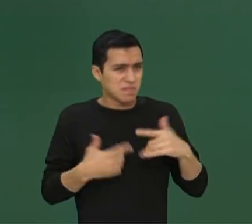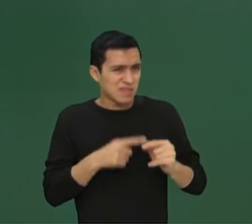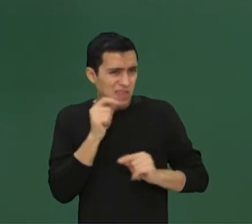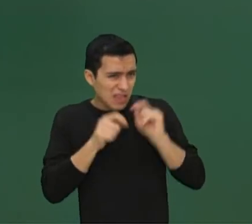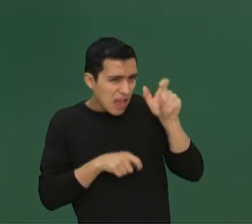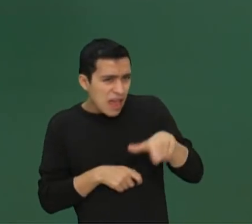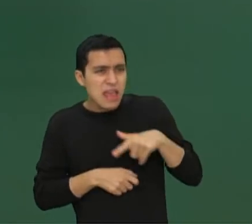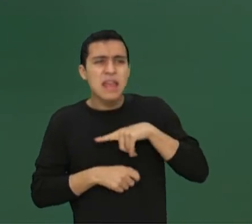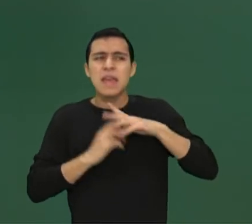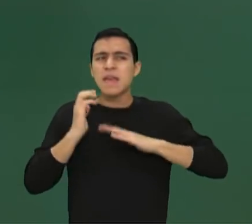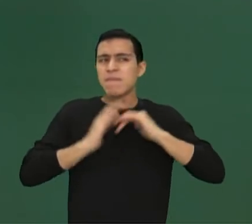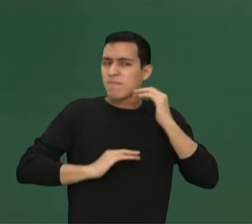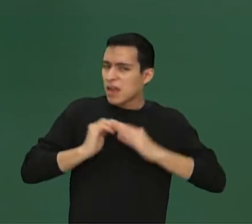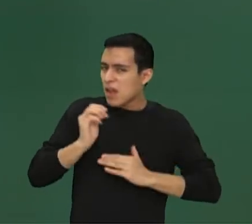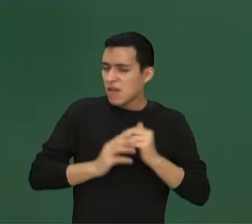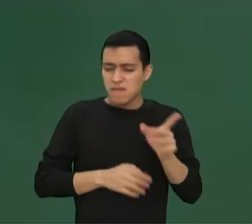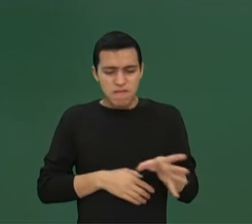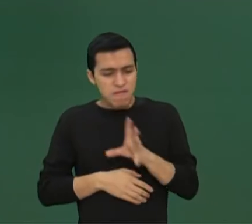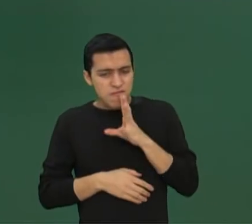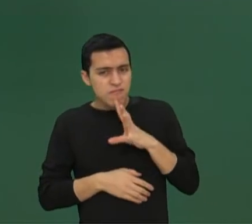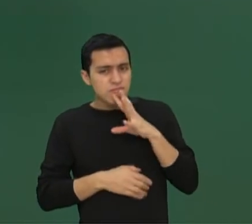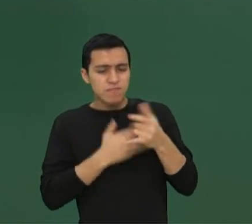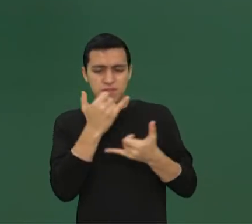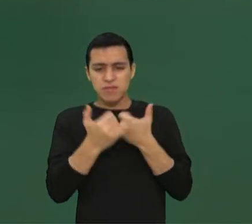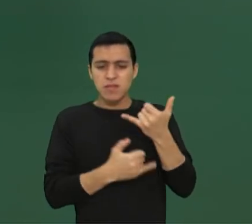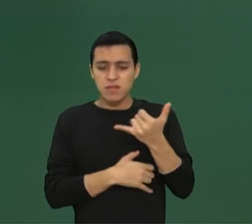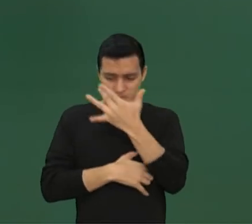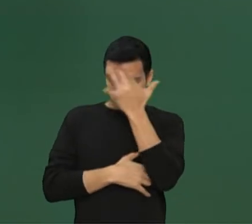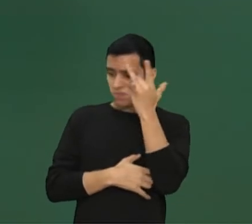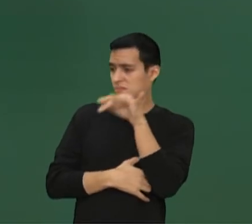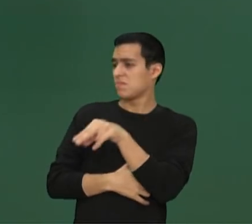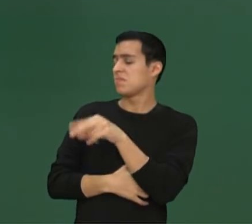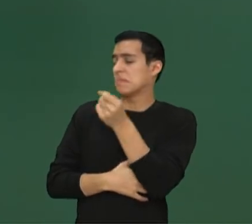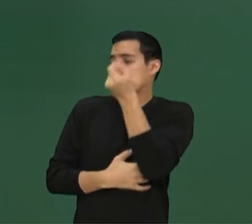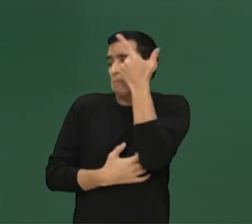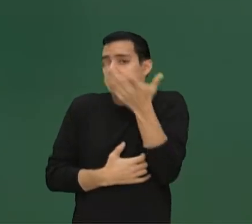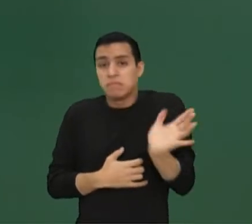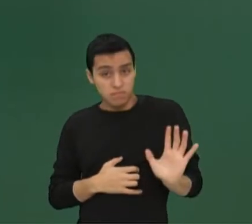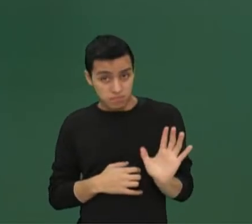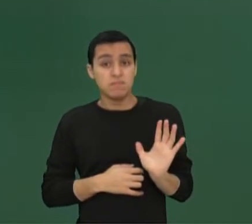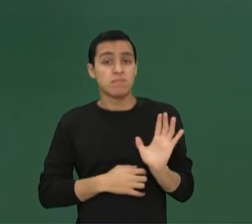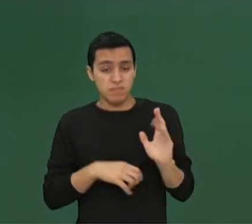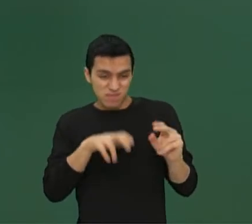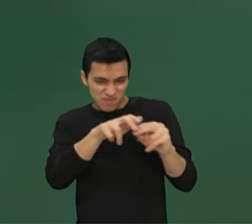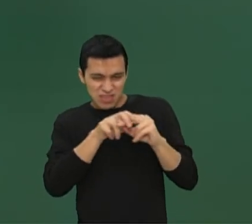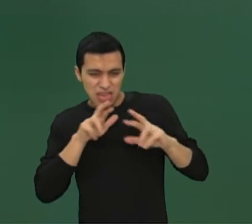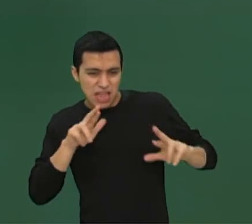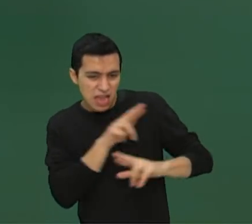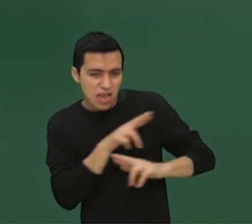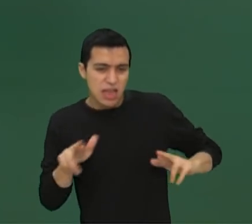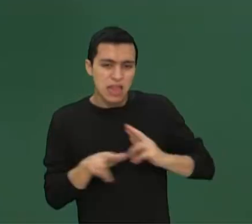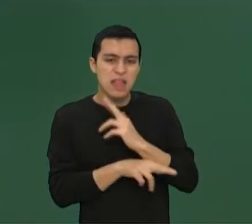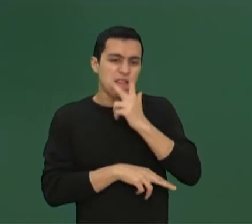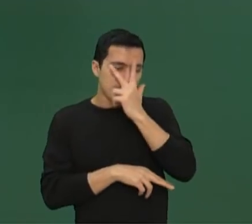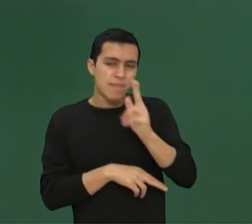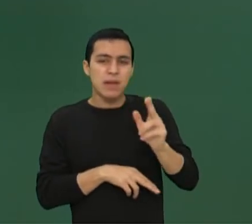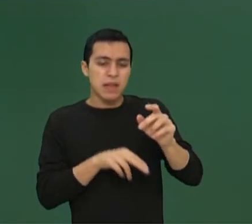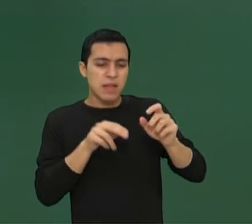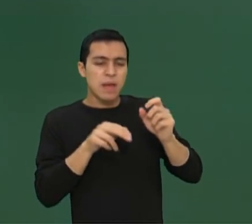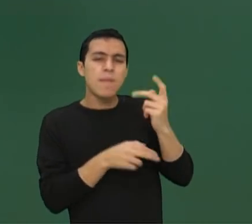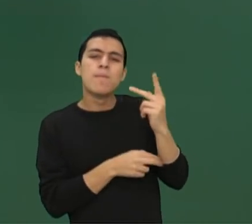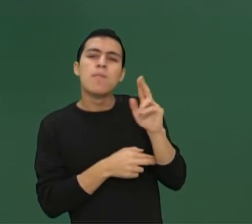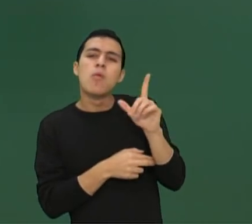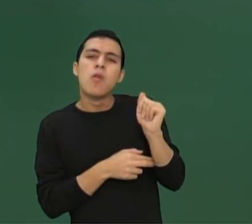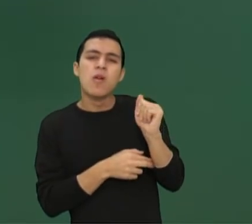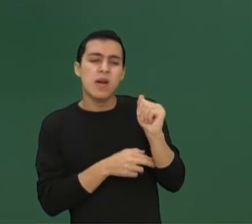tem a prática e é experiente no jogo, para quem olha de fora fica até difícil de você olhar. Então, por isso que eles relacionavam isso com essa pulga da